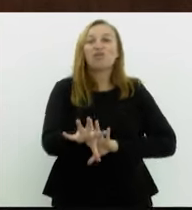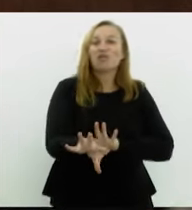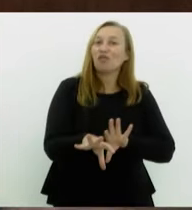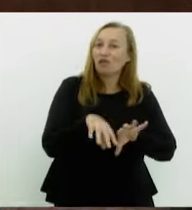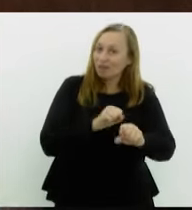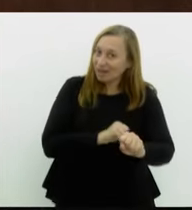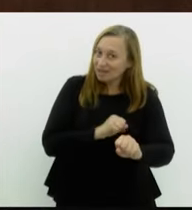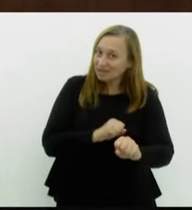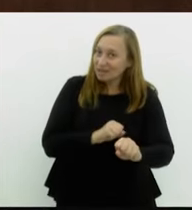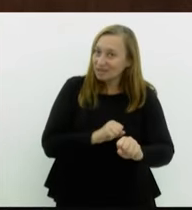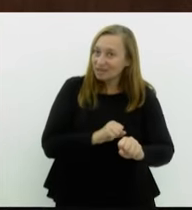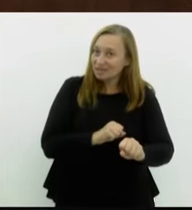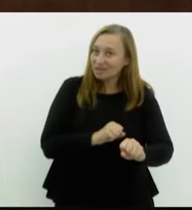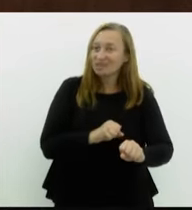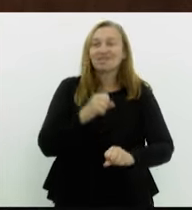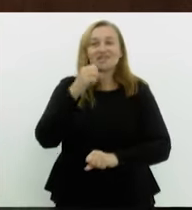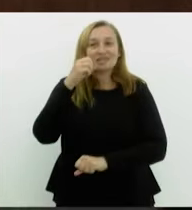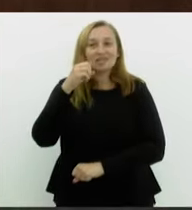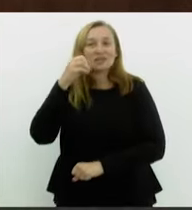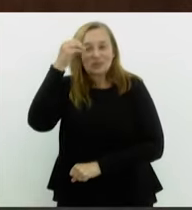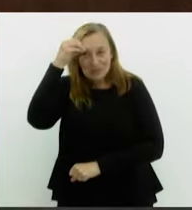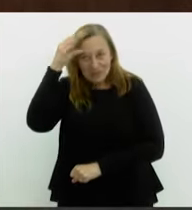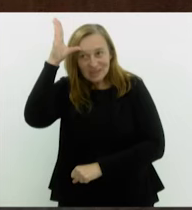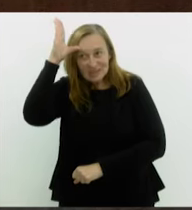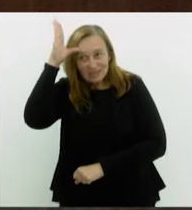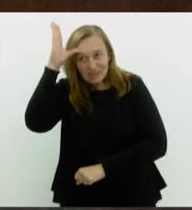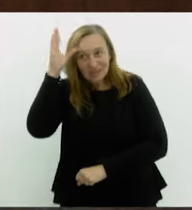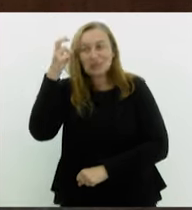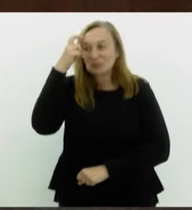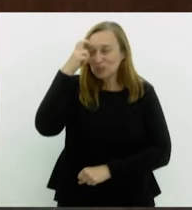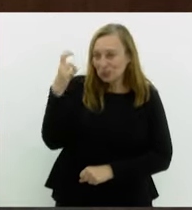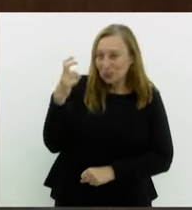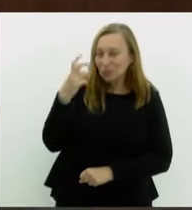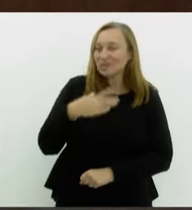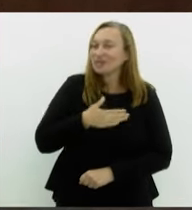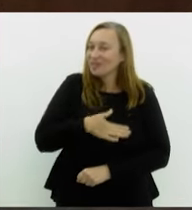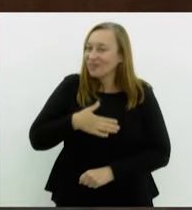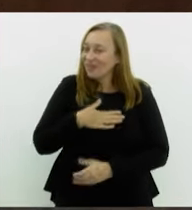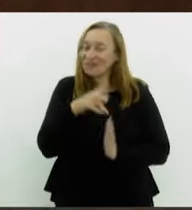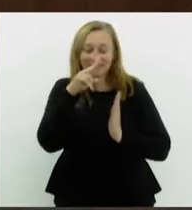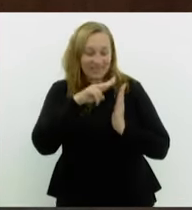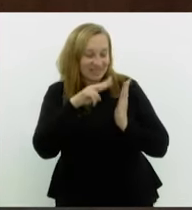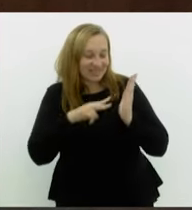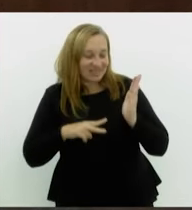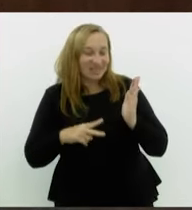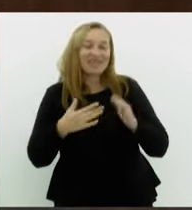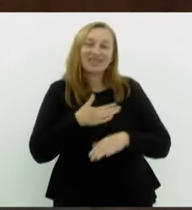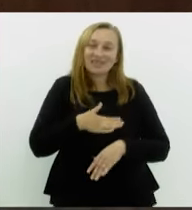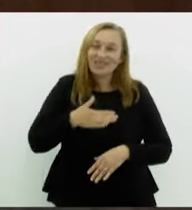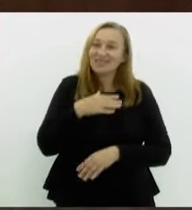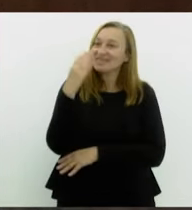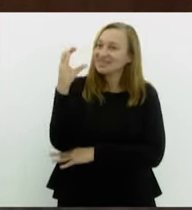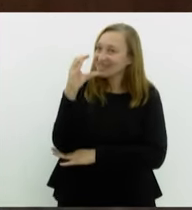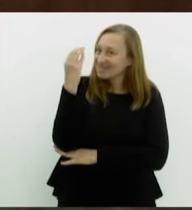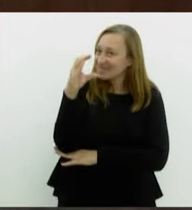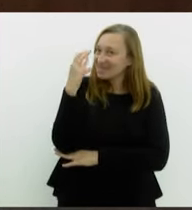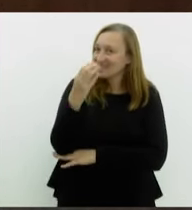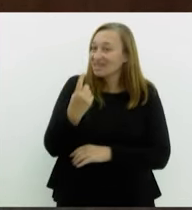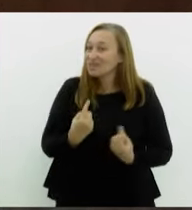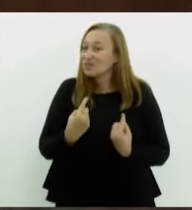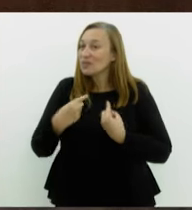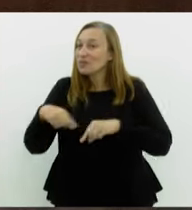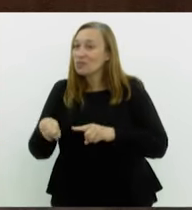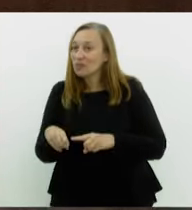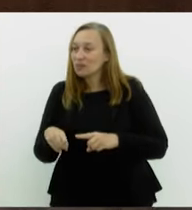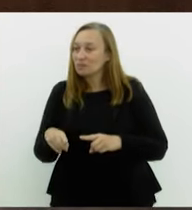formados, críticos, cultos, que gostem da leitura, que gostem da ciência. É uma forma de combater